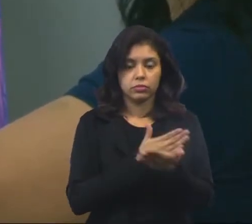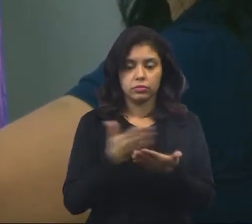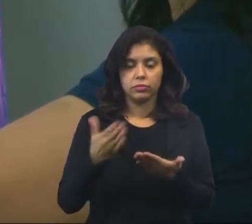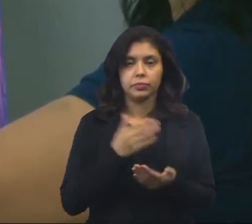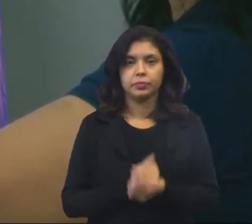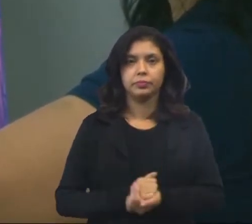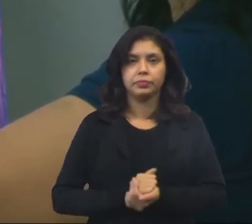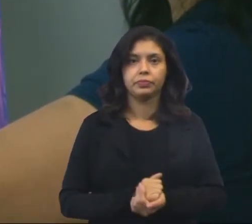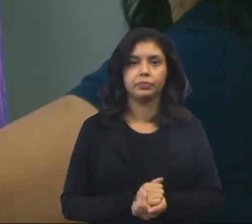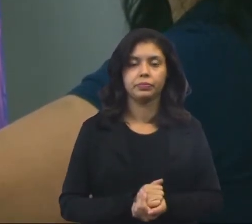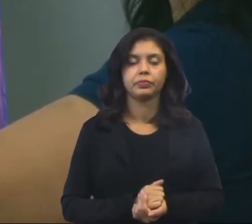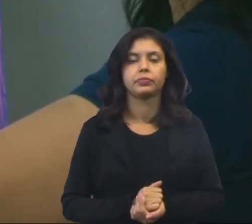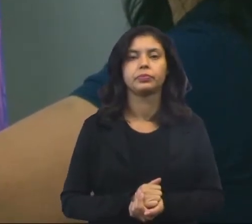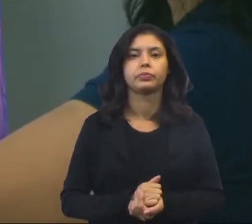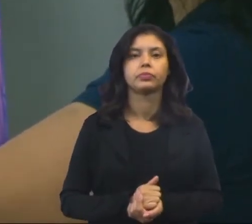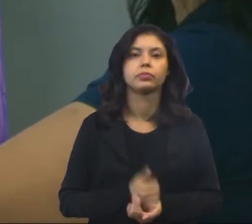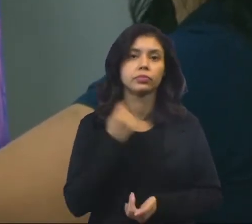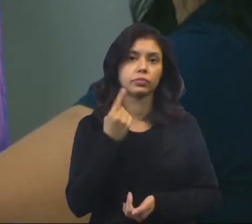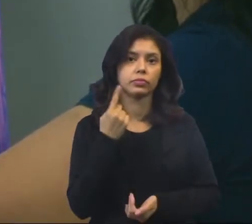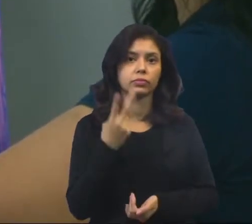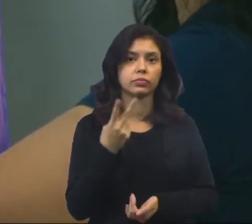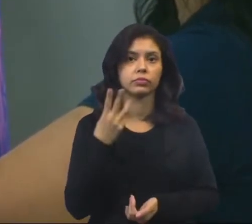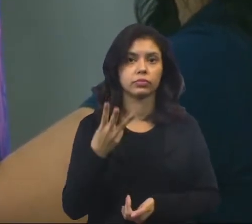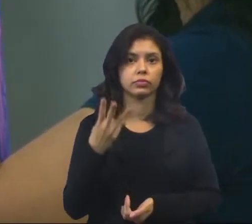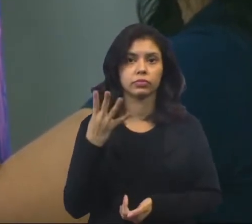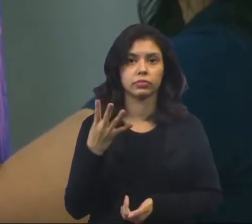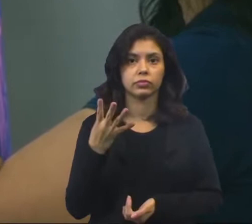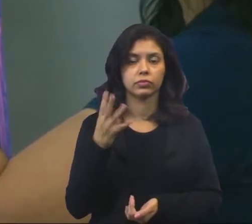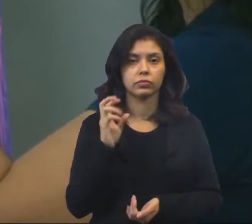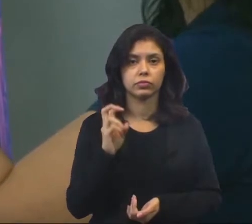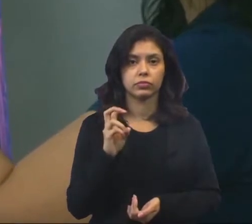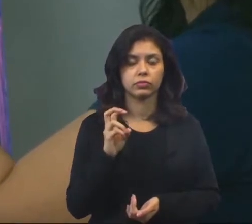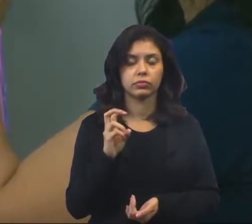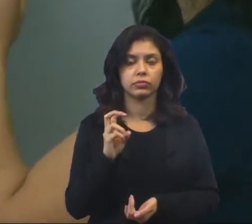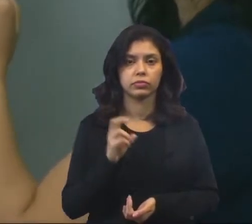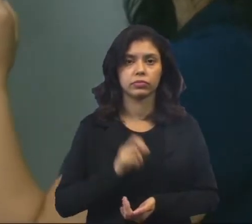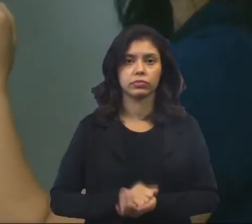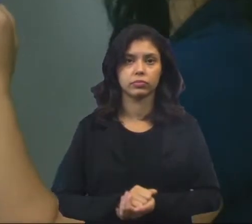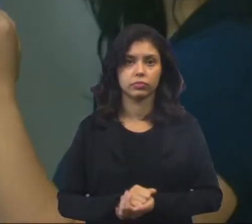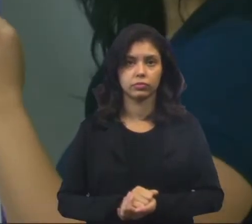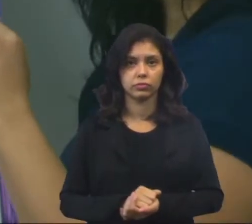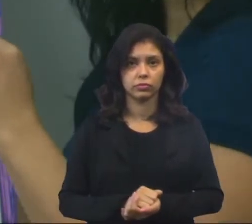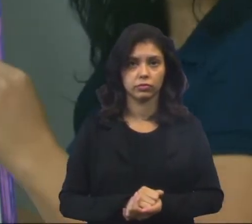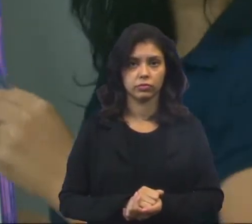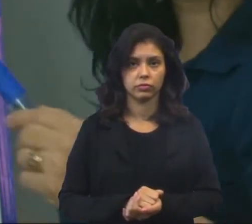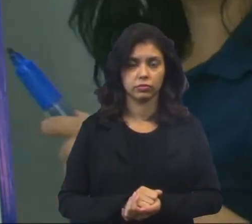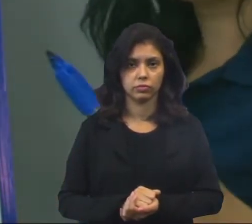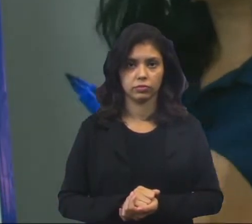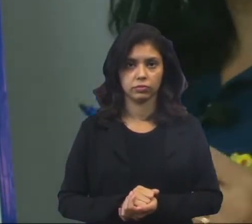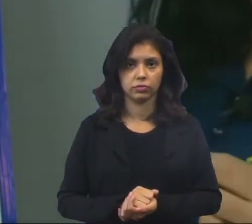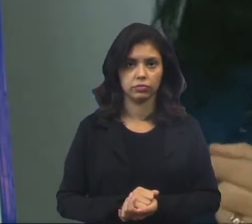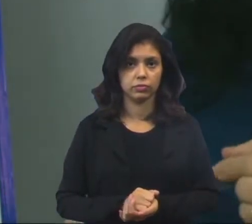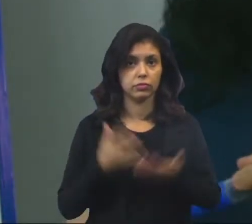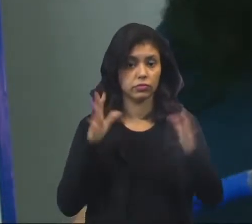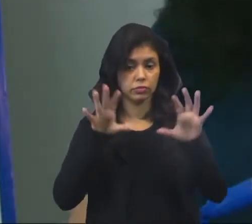do seguinte, né? Do número seguinte. 1, 2, 3, 4, 5. E assim a gente